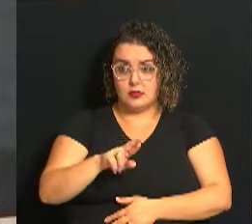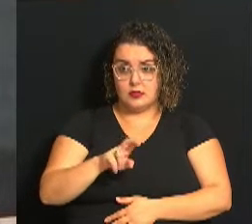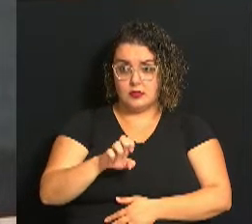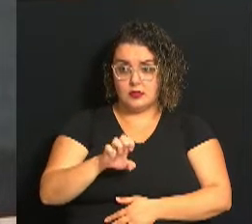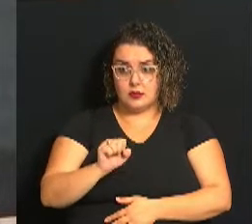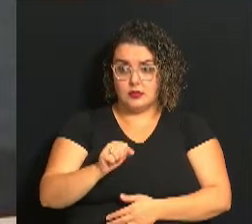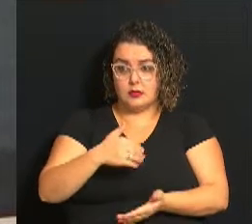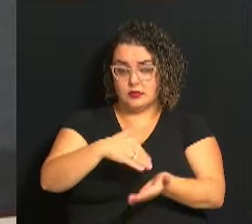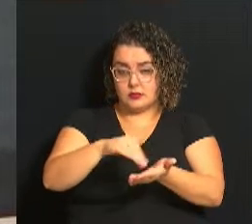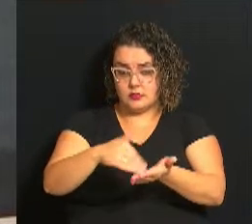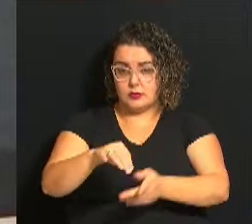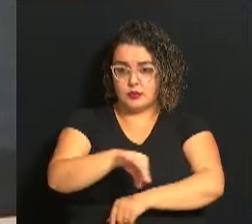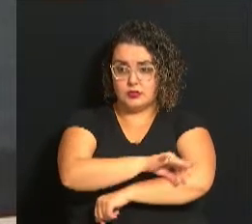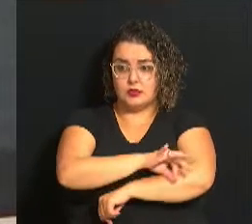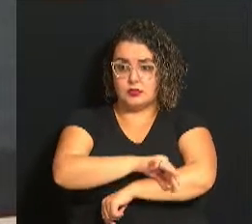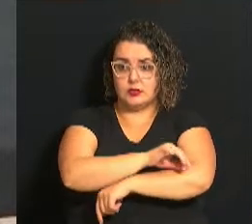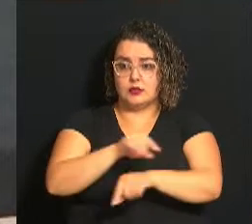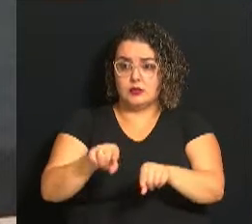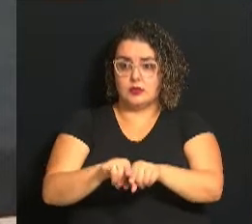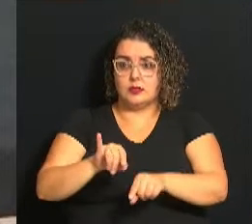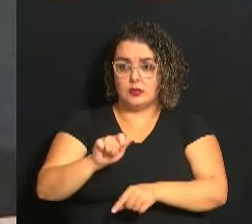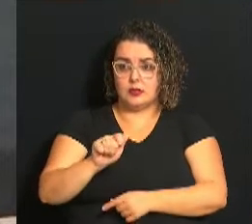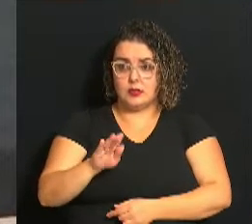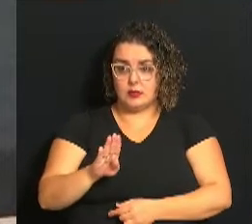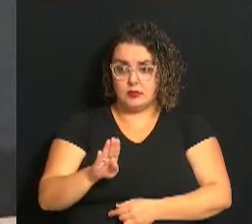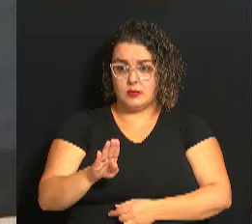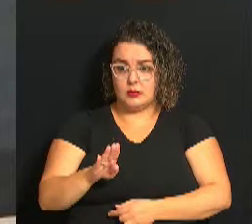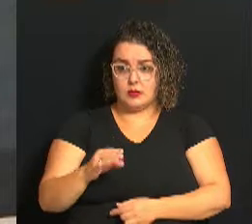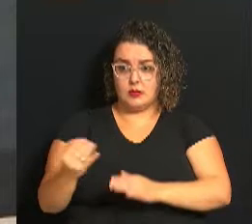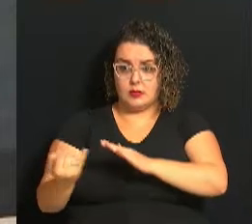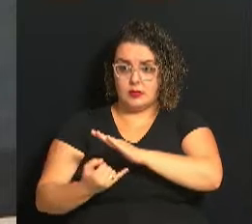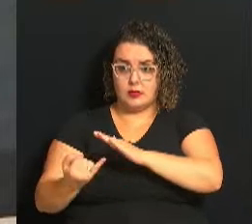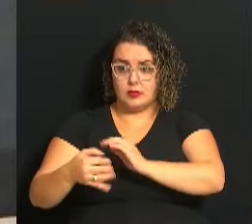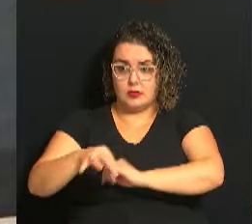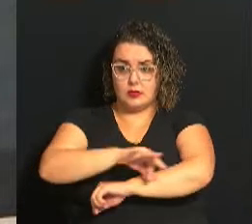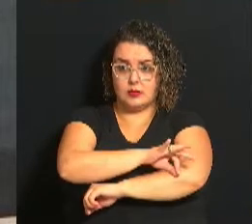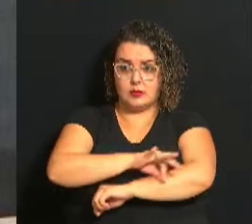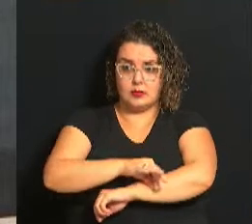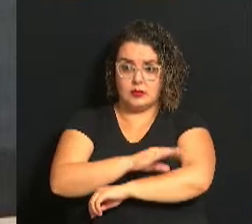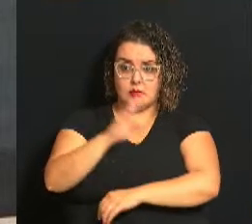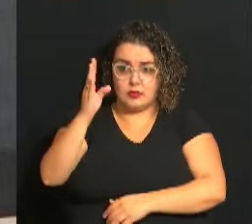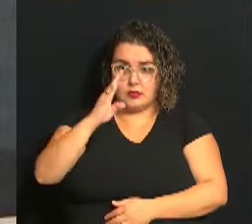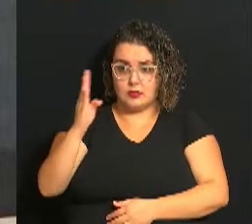Arquitetura, e também o IAB, Instituto dos Arquitetos do Brasil.